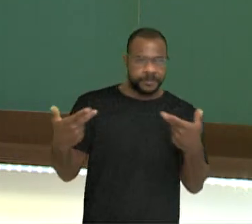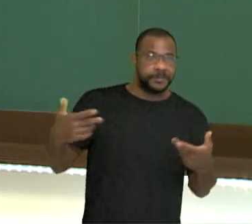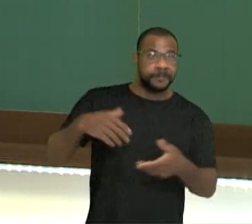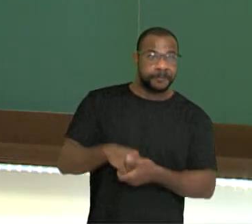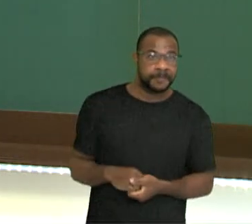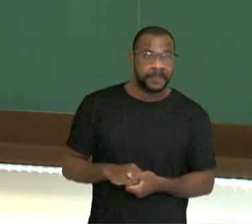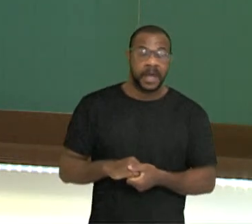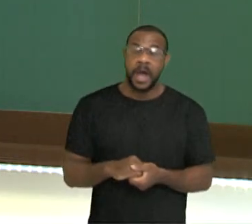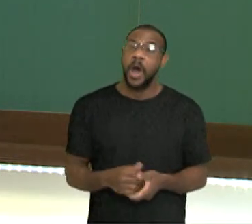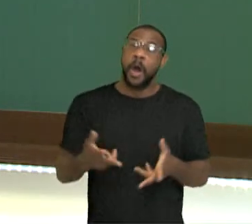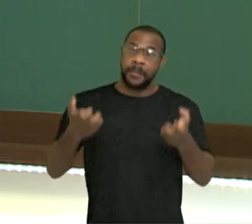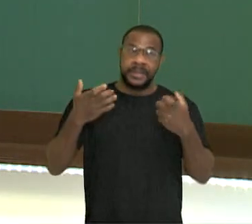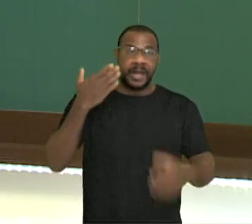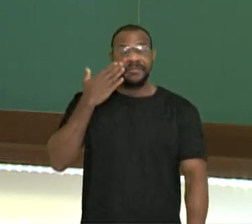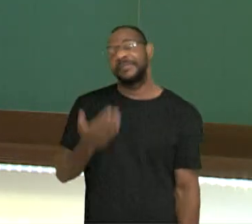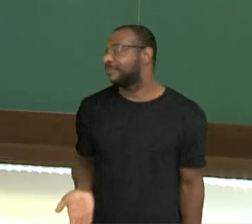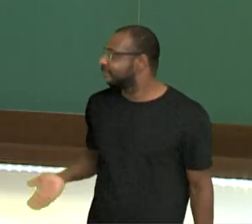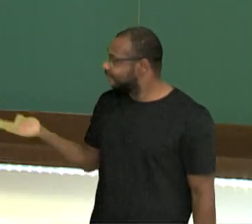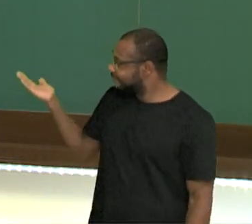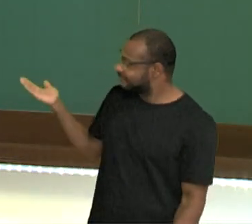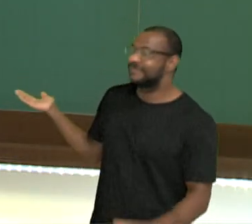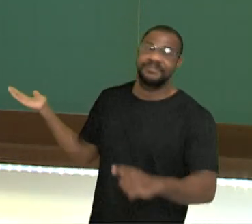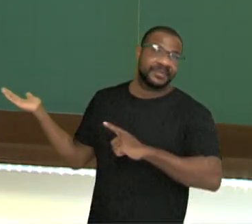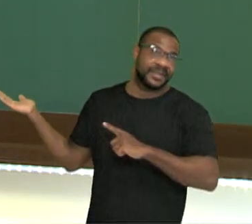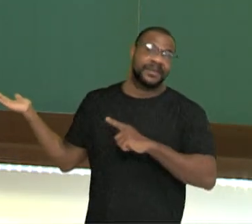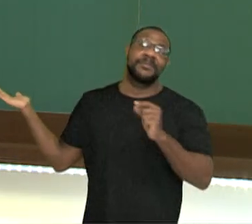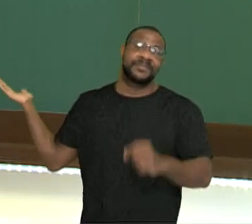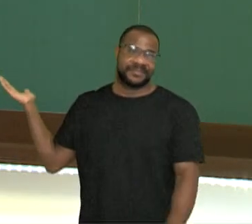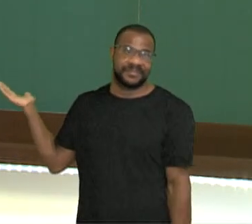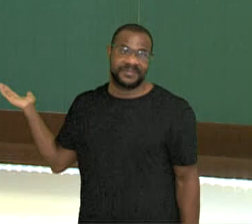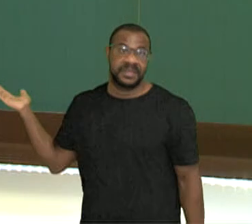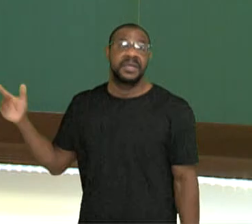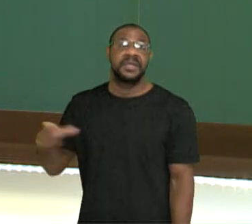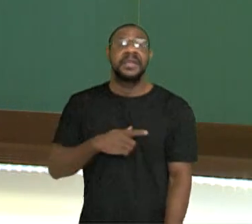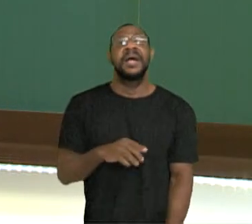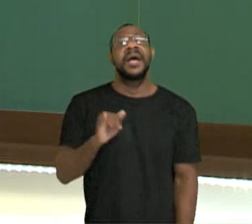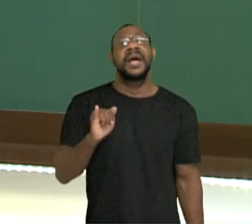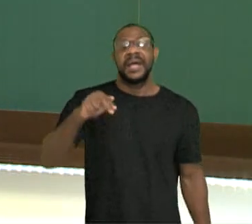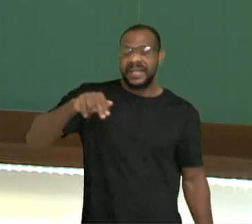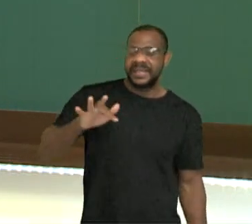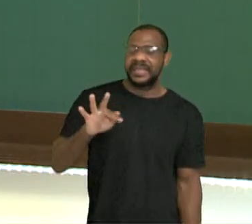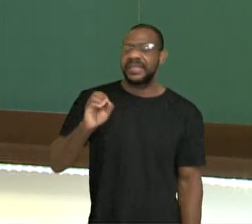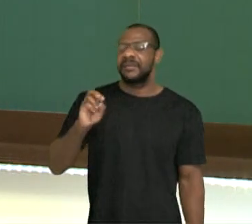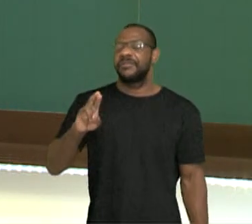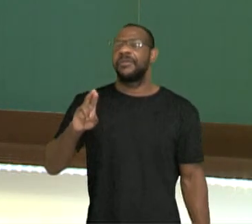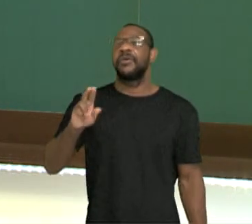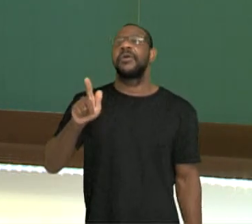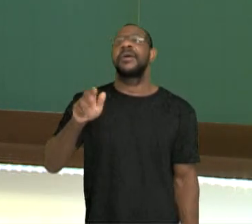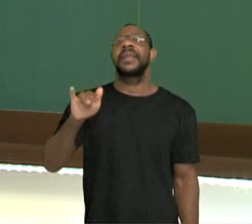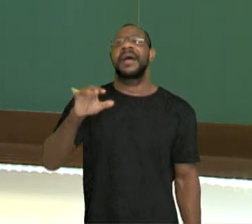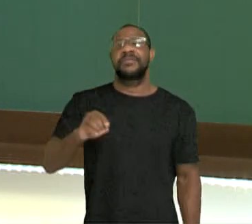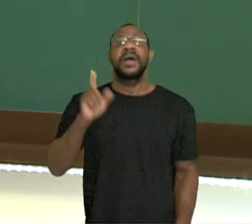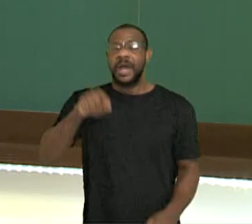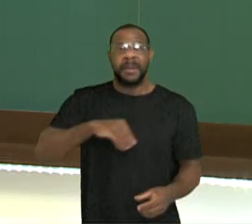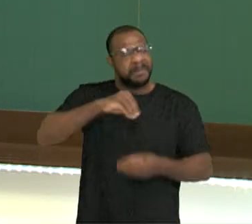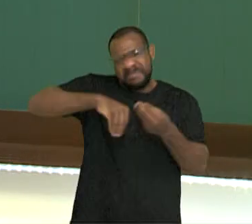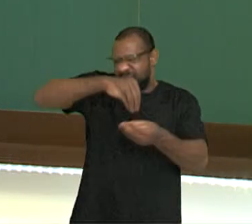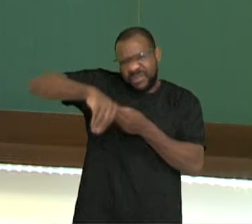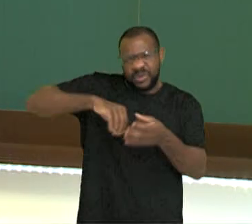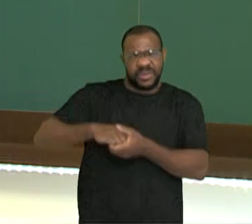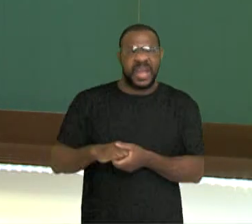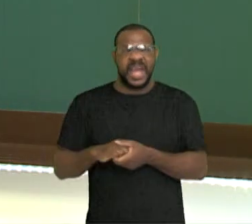Observe aqui, ó, o que nós temos, né? Temos aqui um infográfico, que é uma mistura entre gráfico